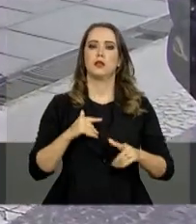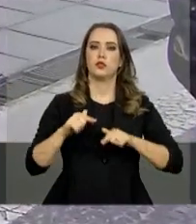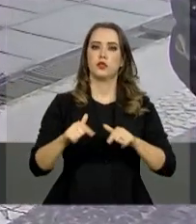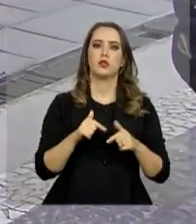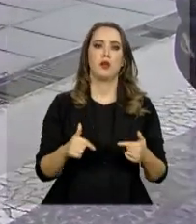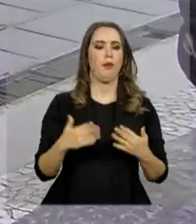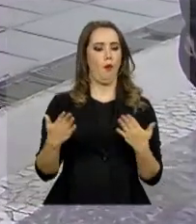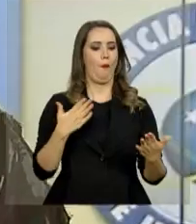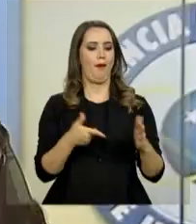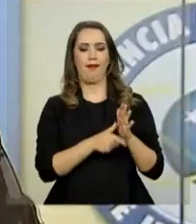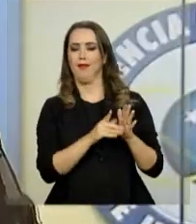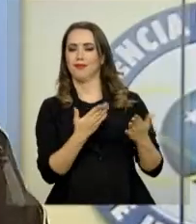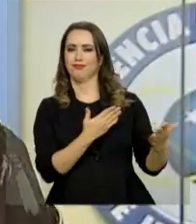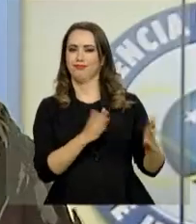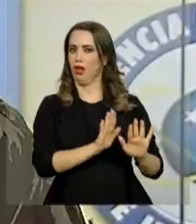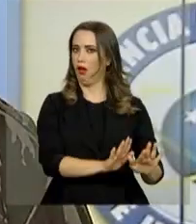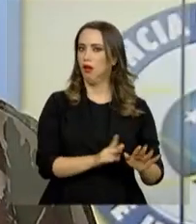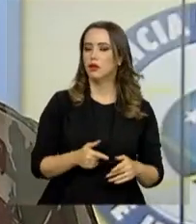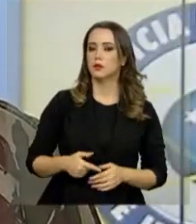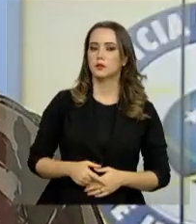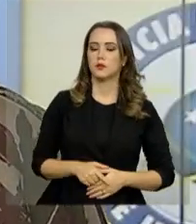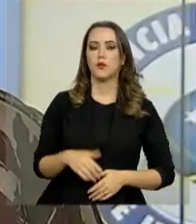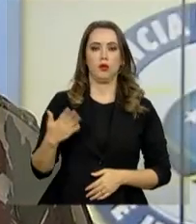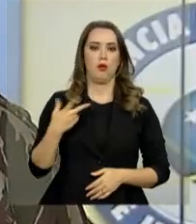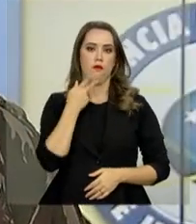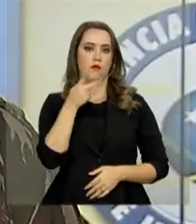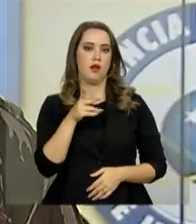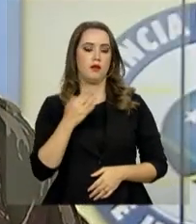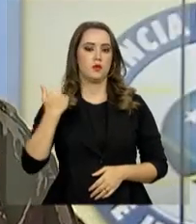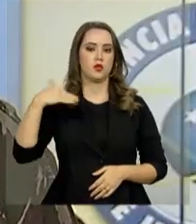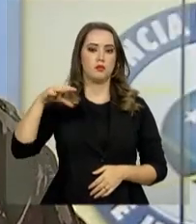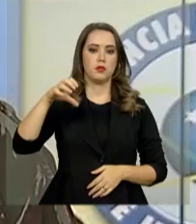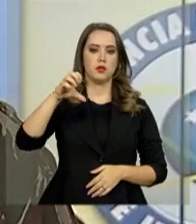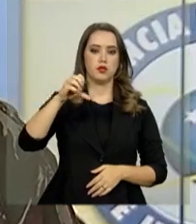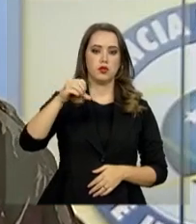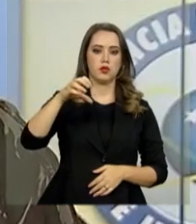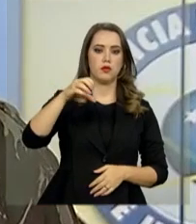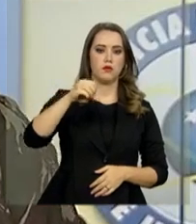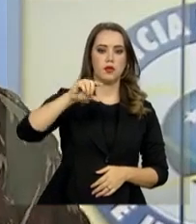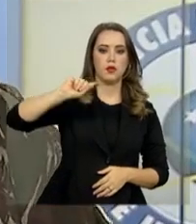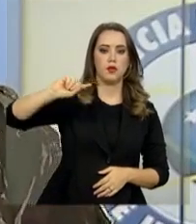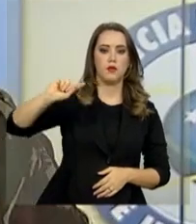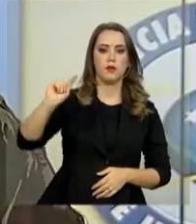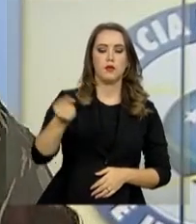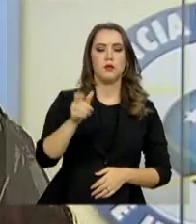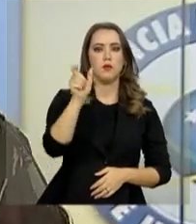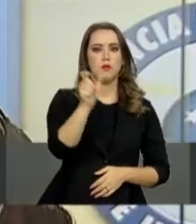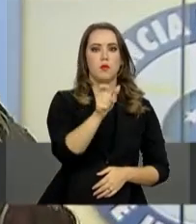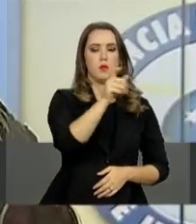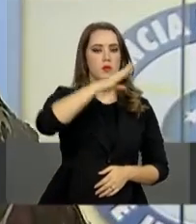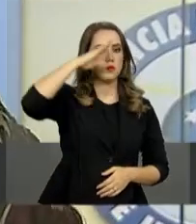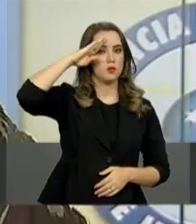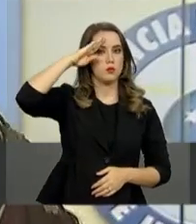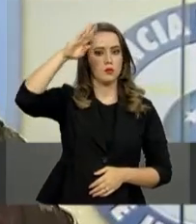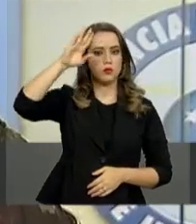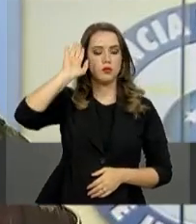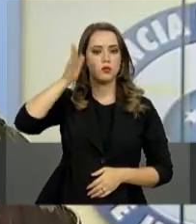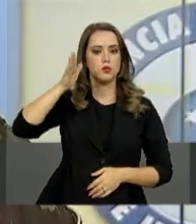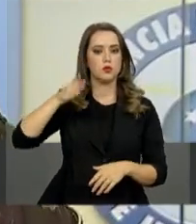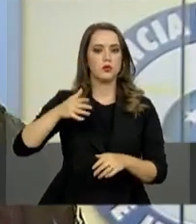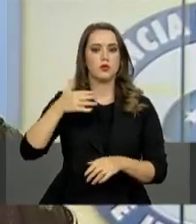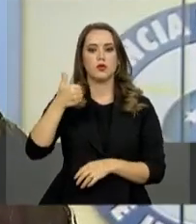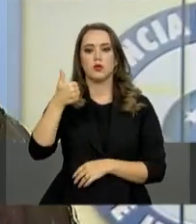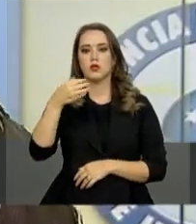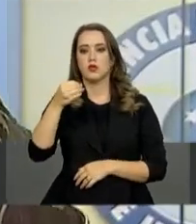não tem comparação. Nós falamos de mais de 99 mil militares empregados, ou seja, que se repetiram nessas mais de